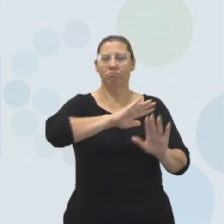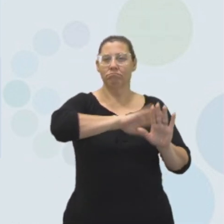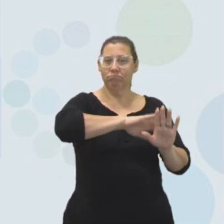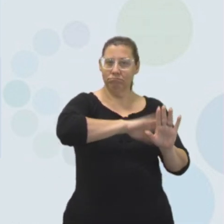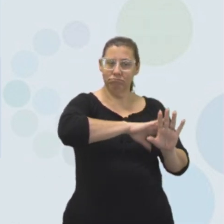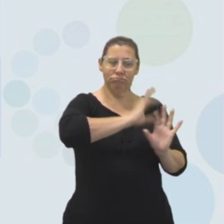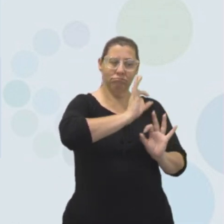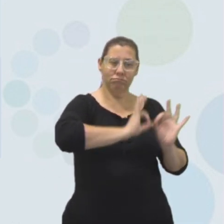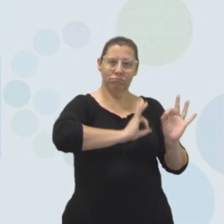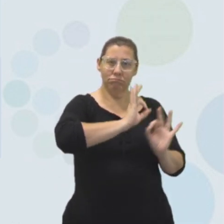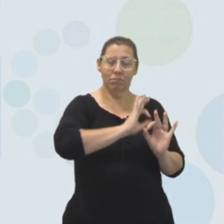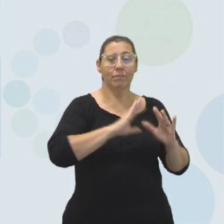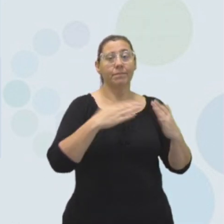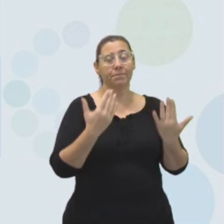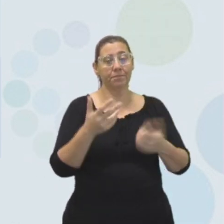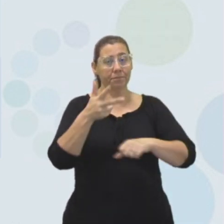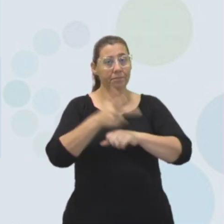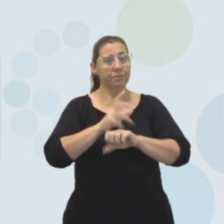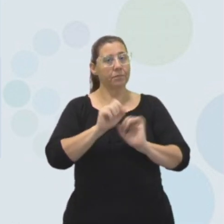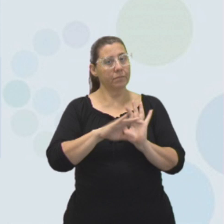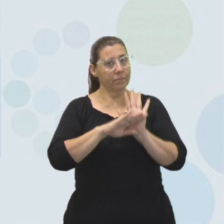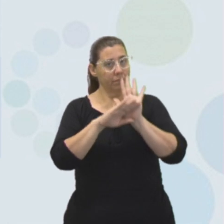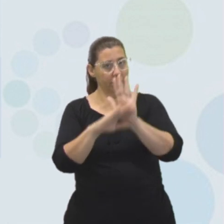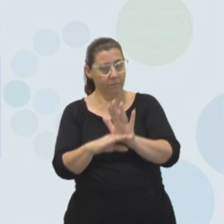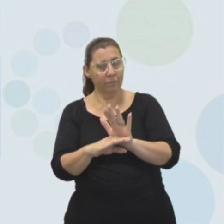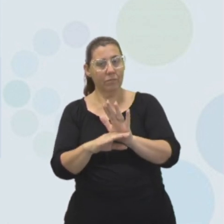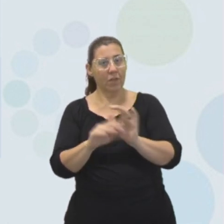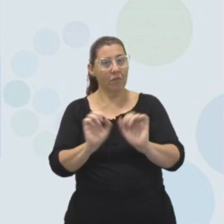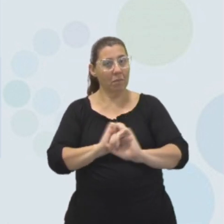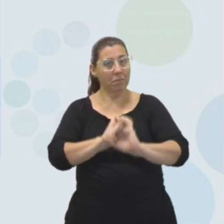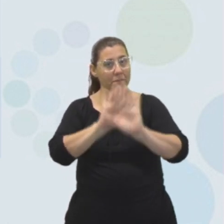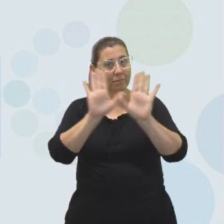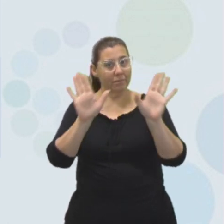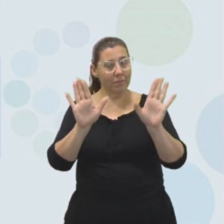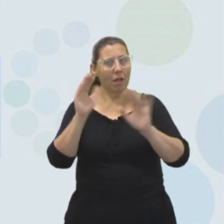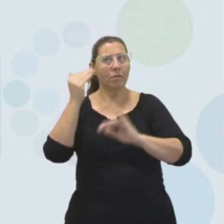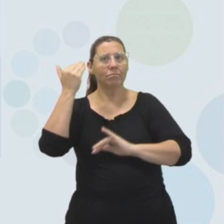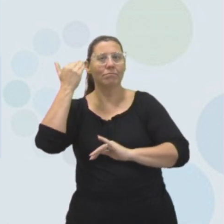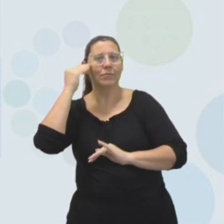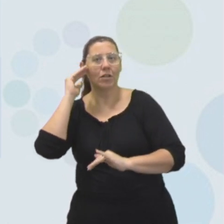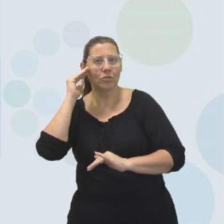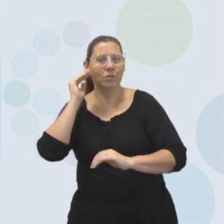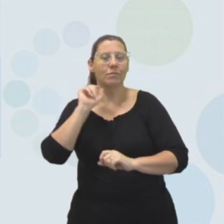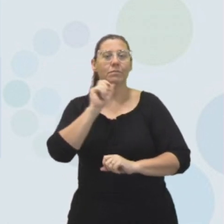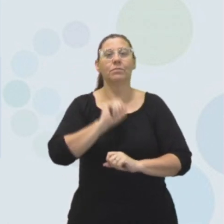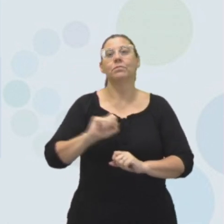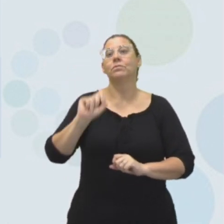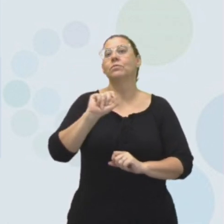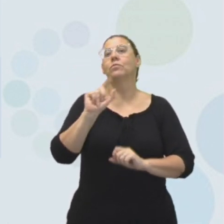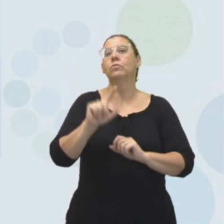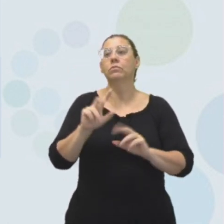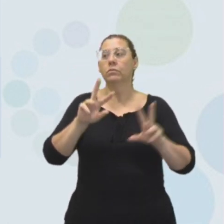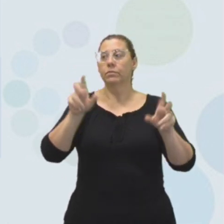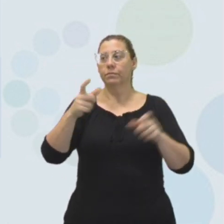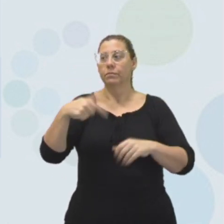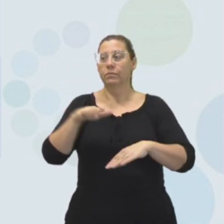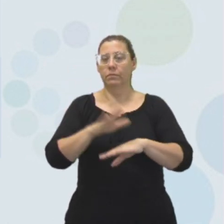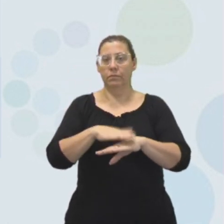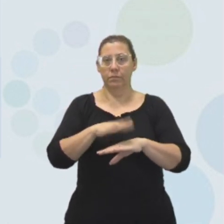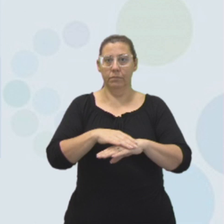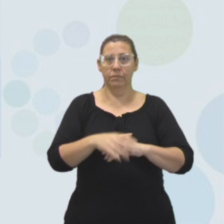vídeo pode ajudar nessa ilustração do tema que nós estamos abordando,